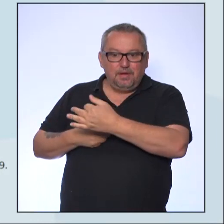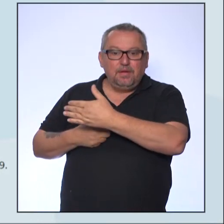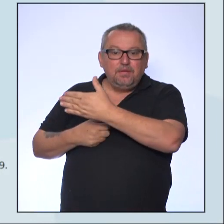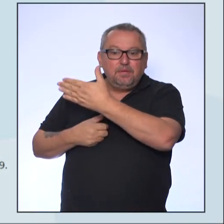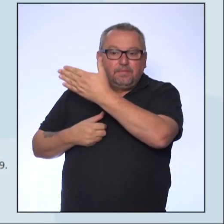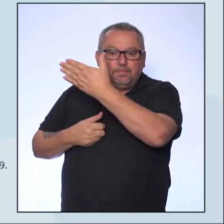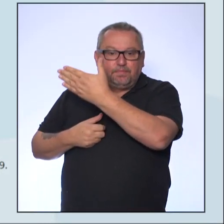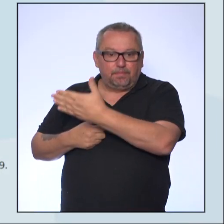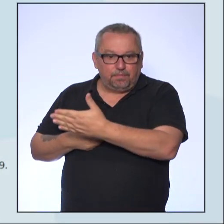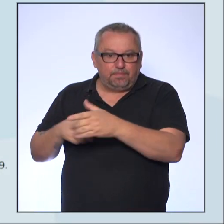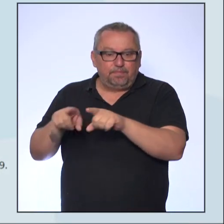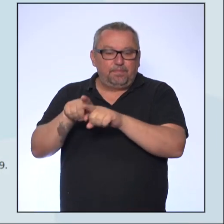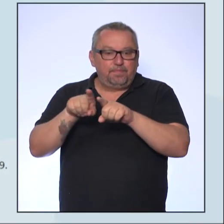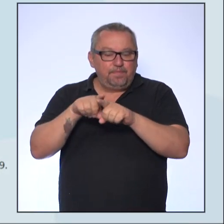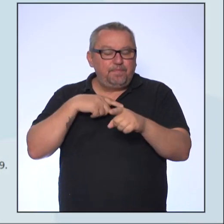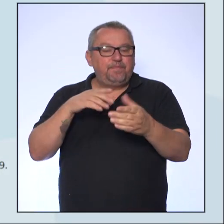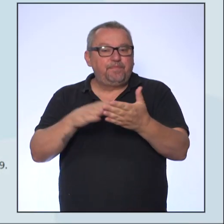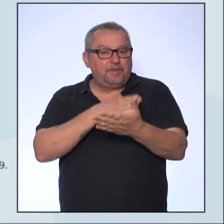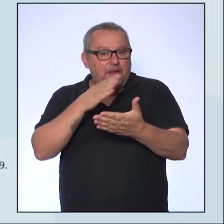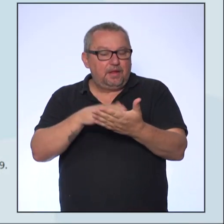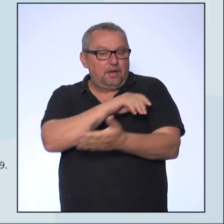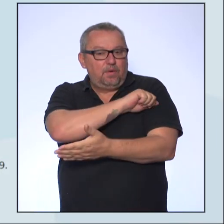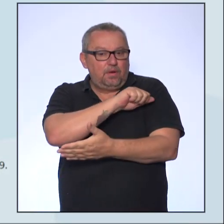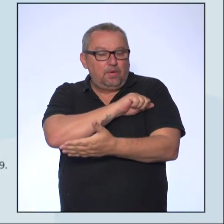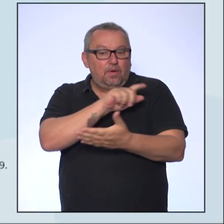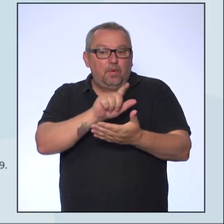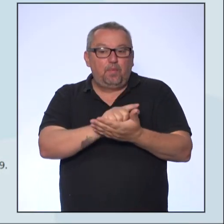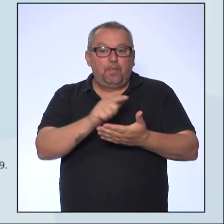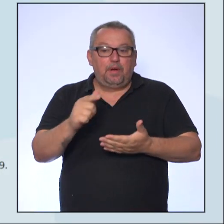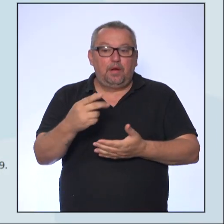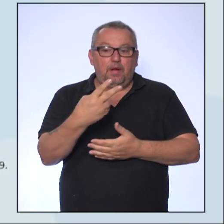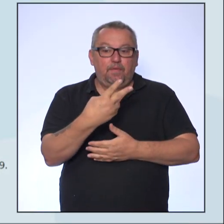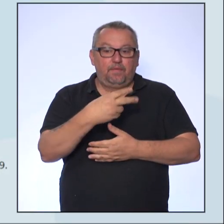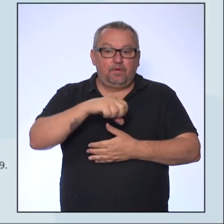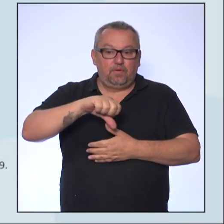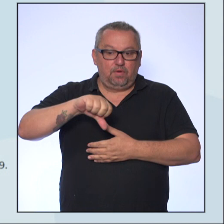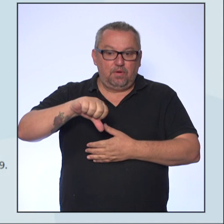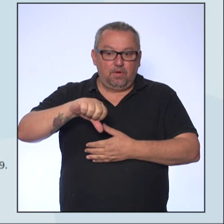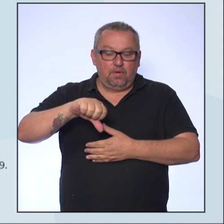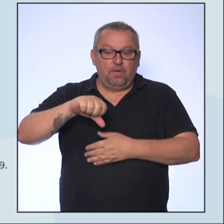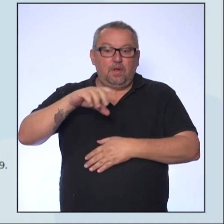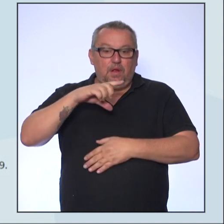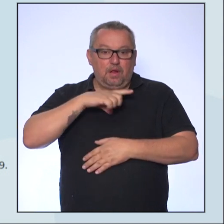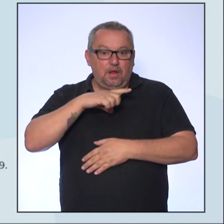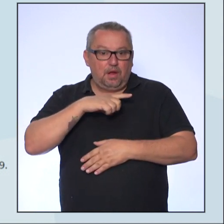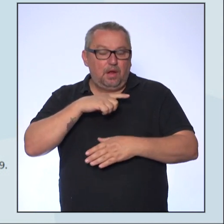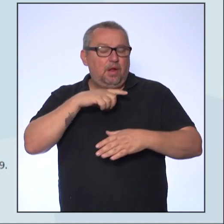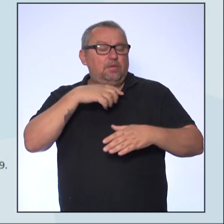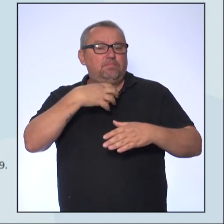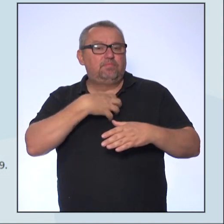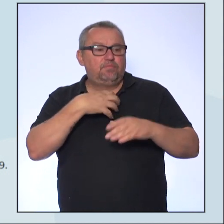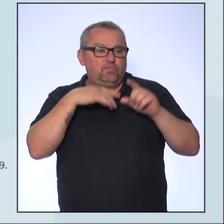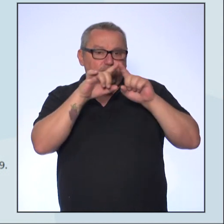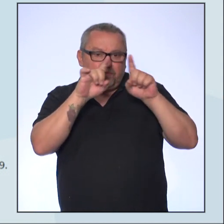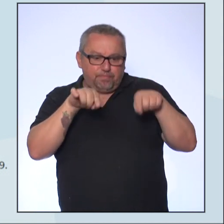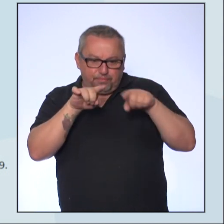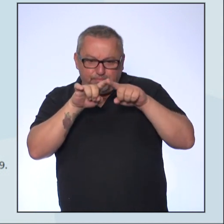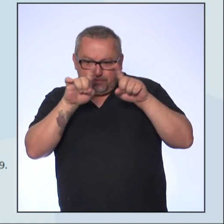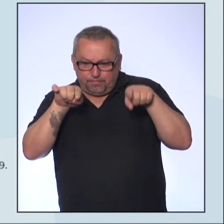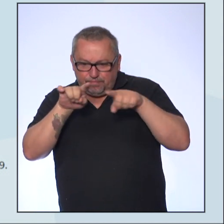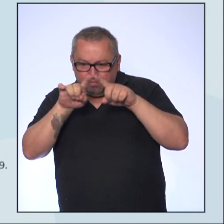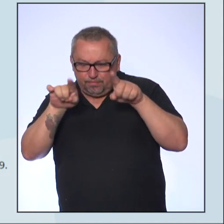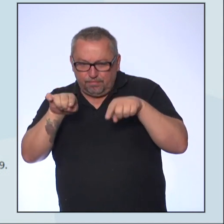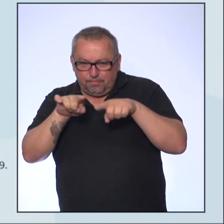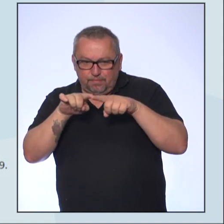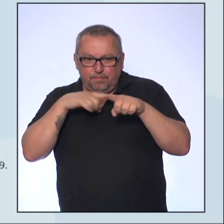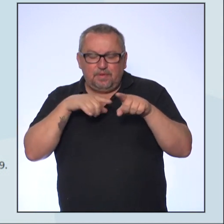inclusive no caderno do aluno, na página 29. Então tá assim, é um tipo de diagrama, né, um gráfico, que tem